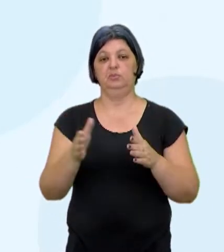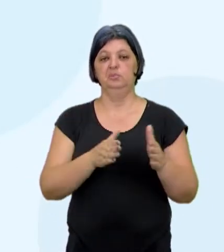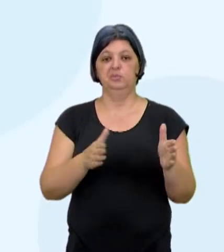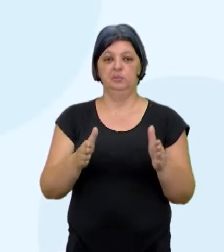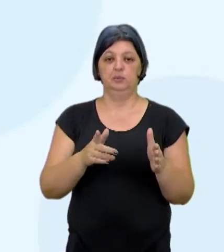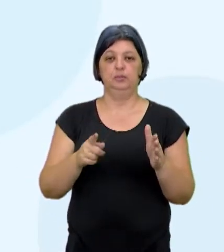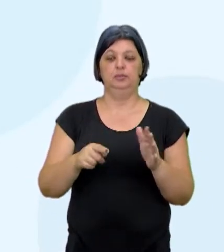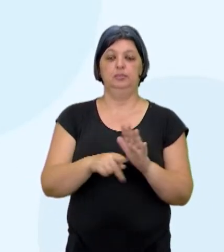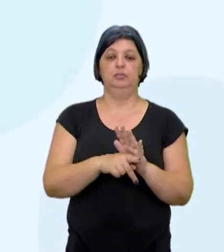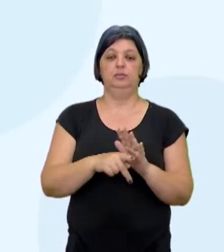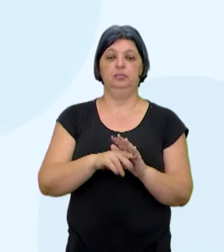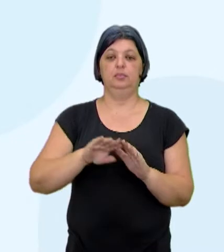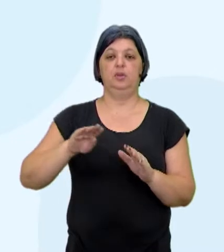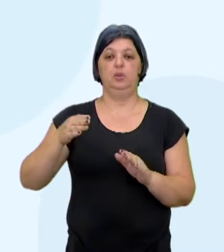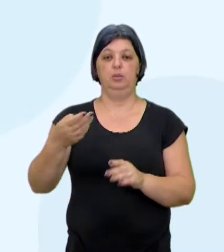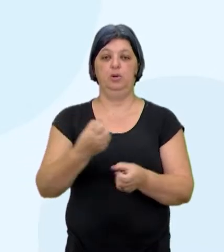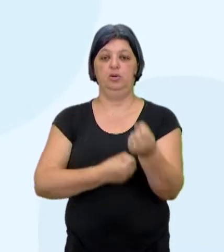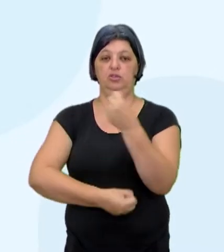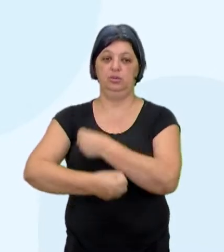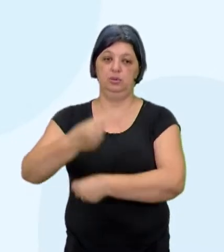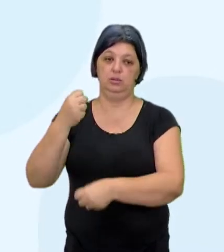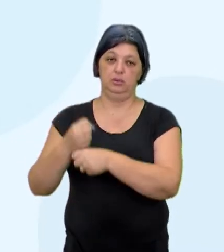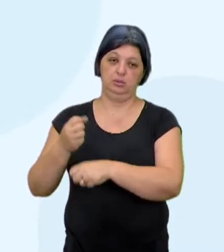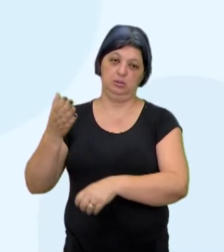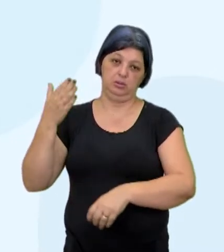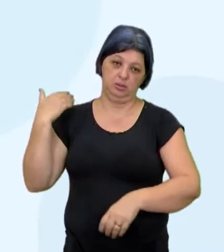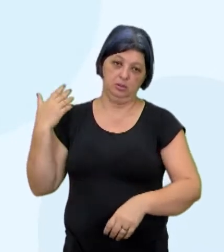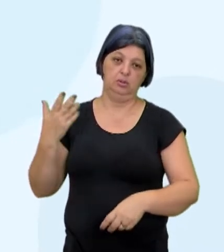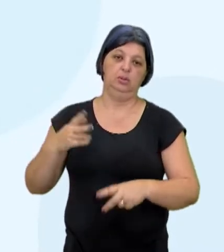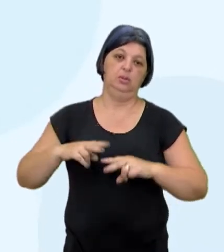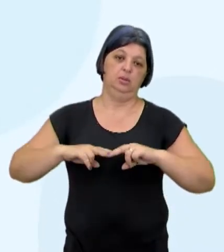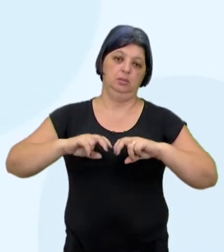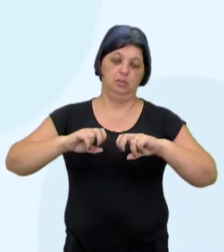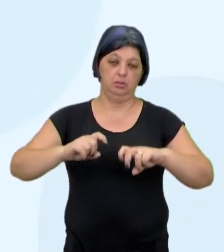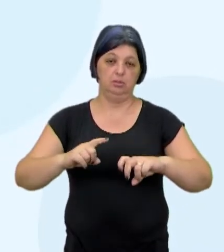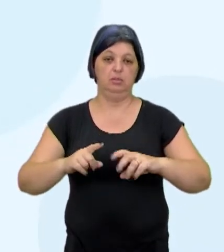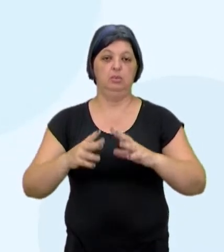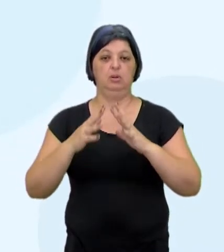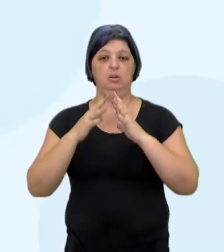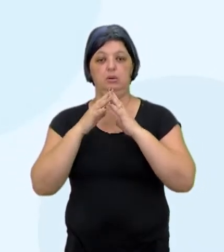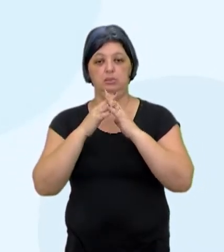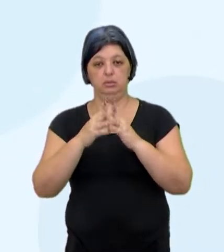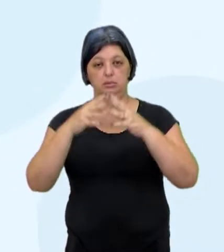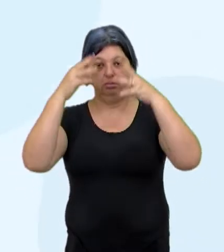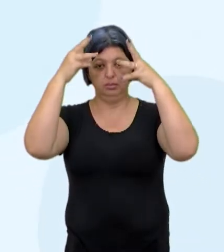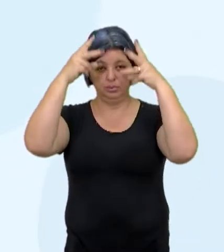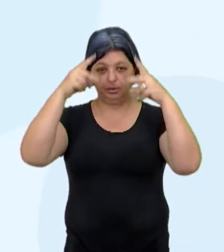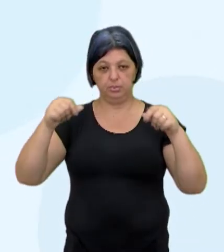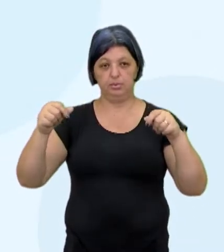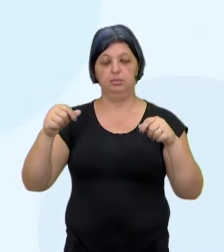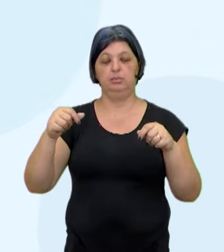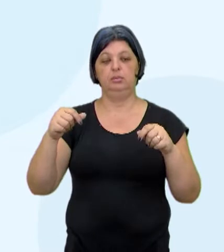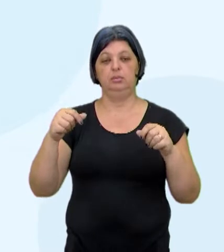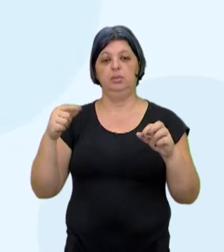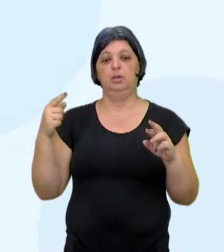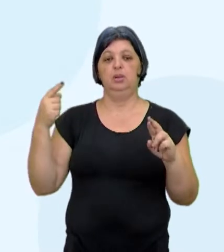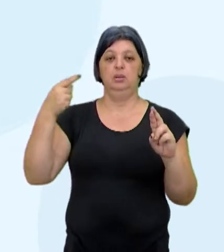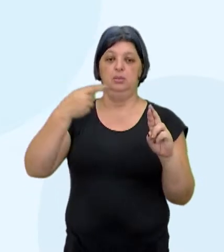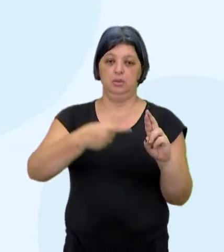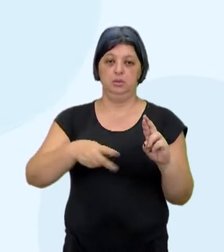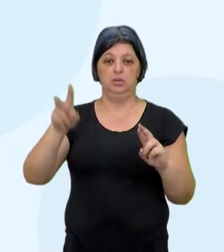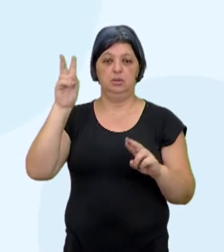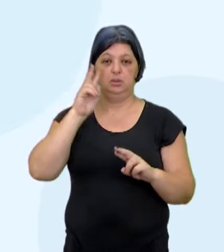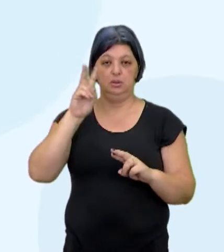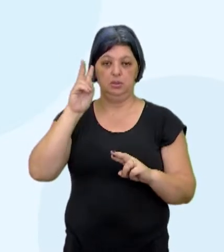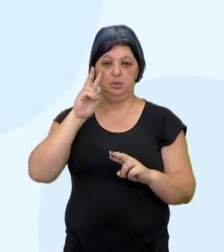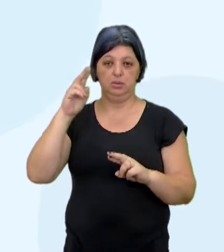é medido em bilhões de anos, sendo muito abstrato se comparado à nossa referência de tempo